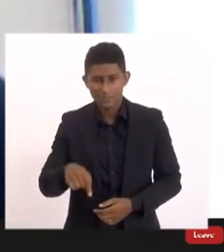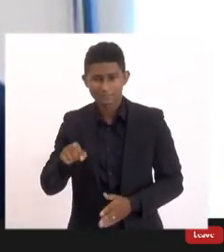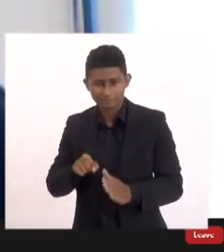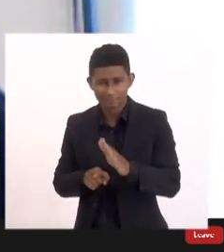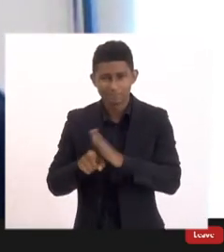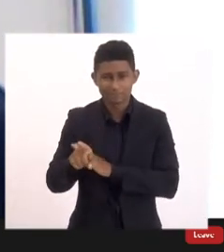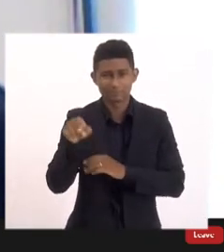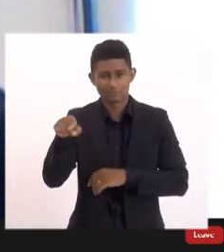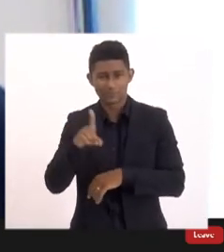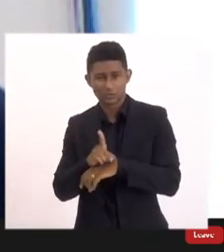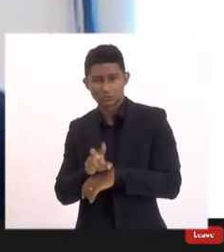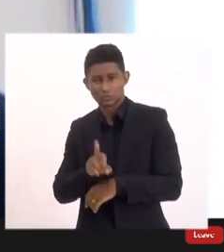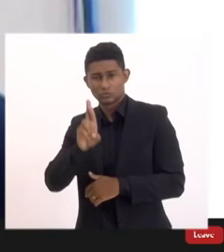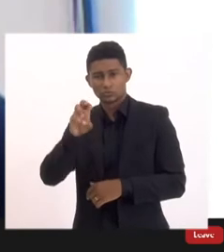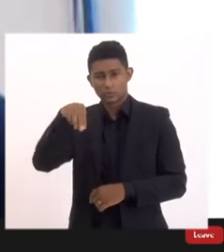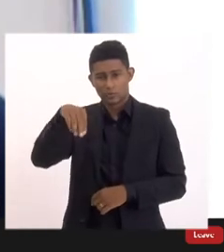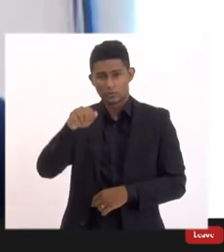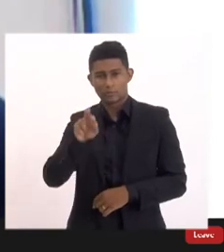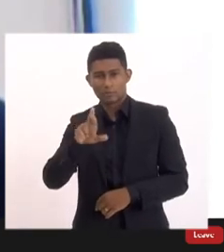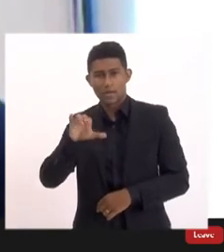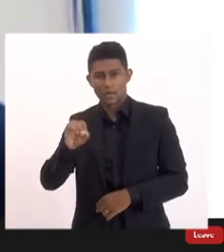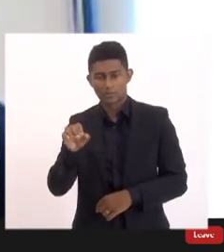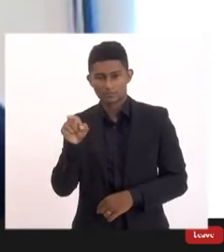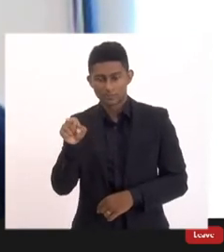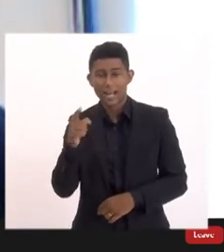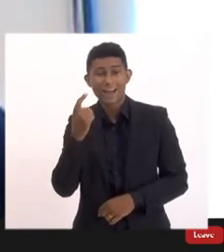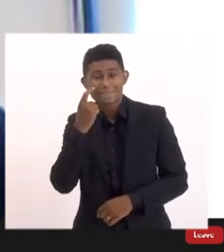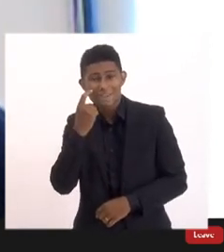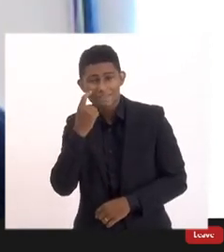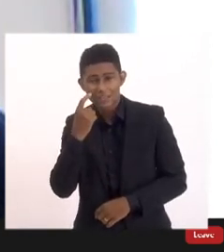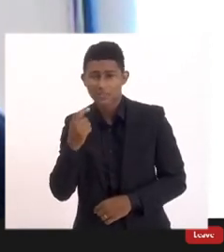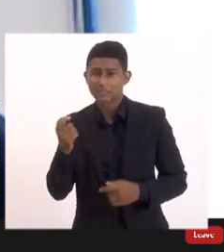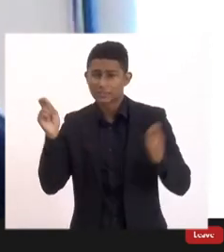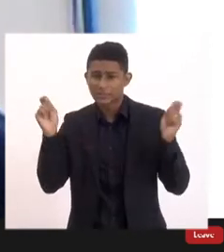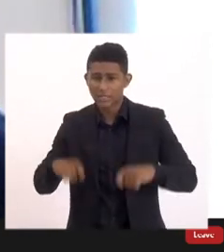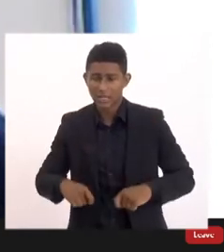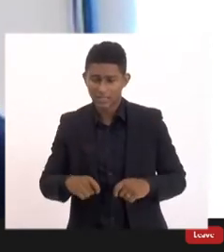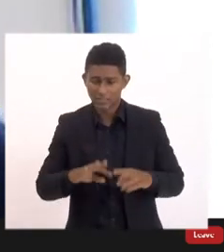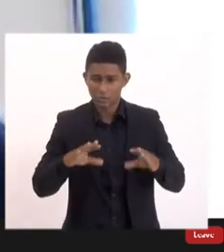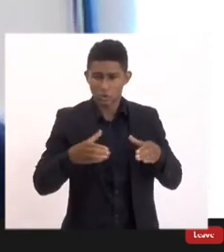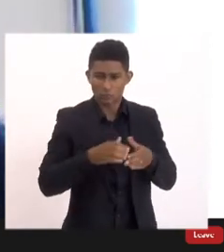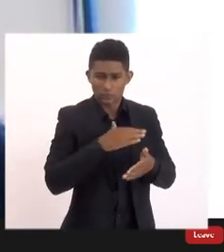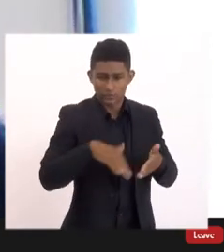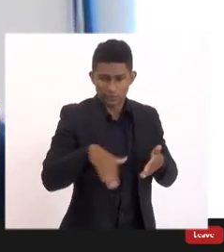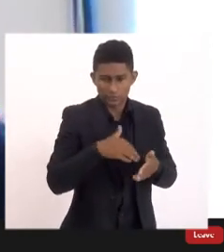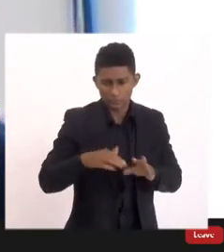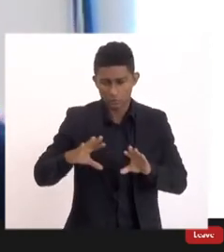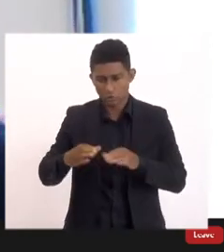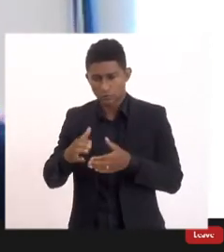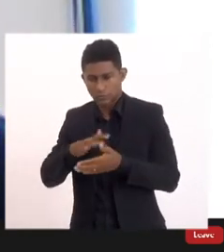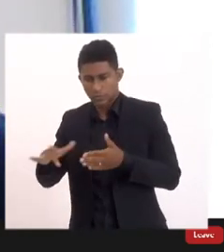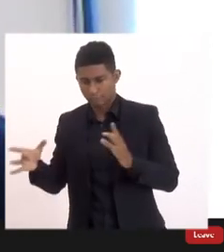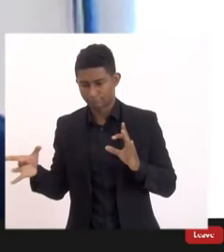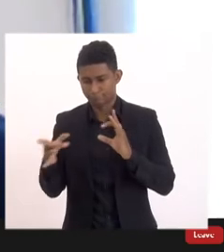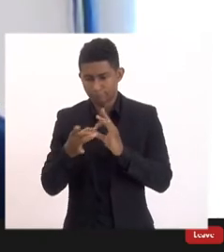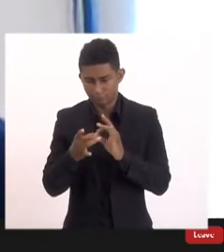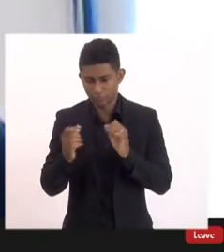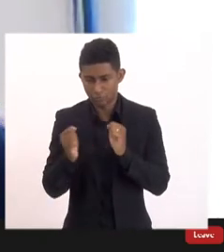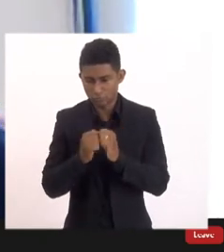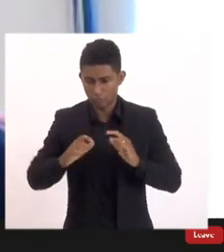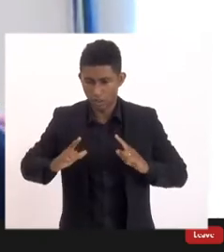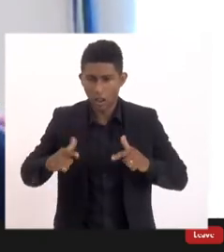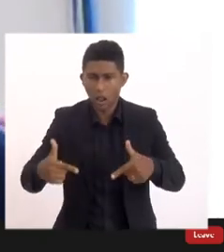Mário Ribeiro se é possível algum tipo de iniciativa conjunta das secretarias mediante a dificuldade junto